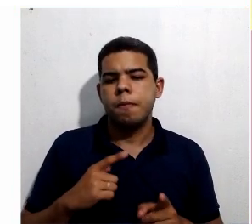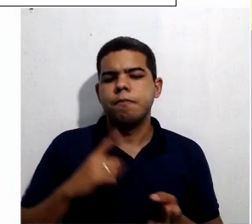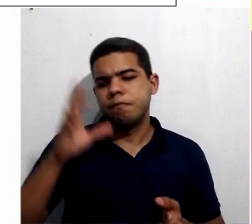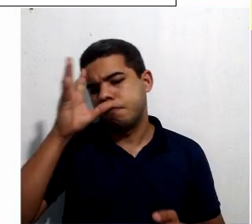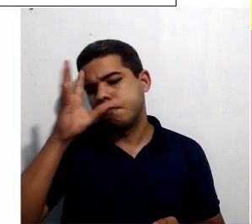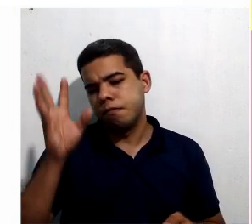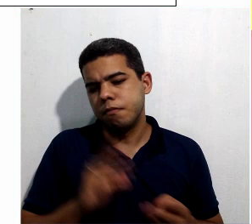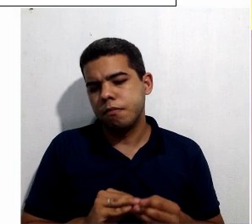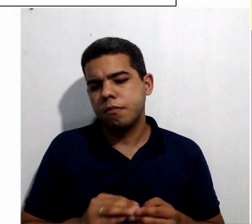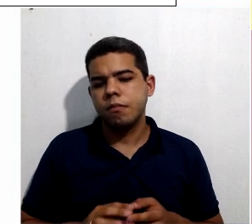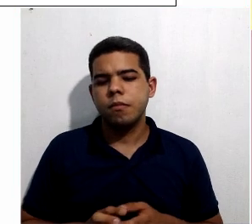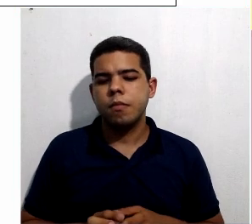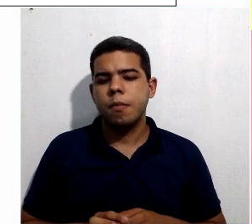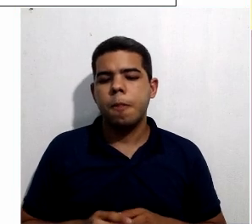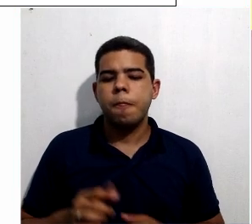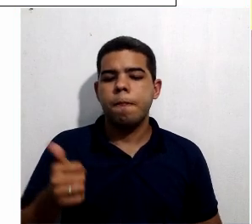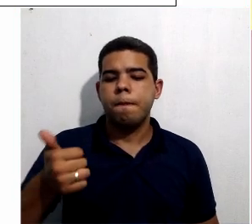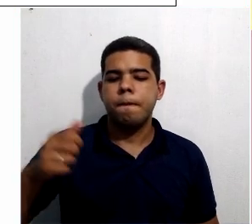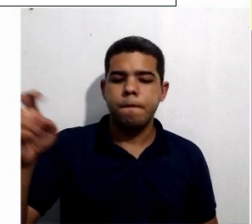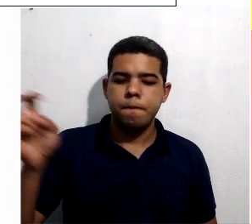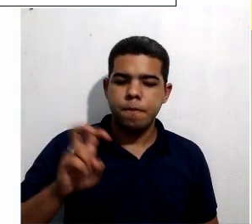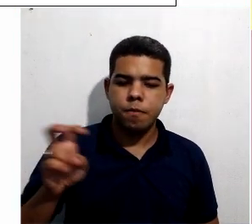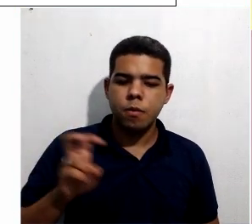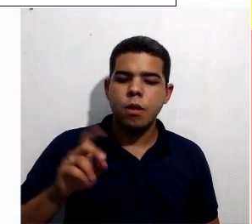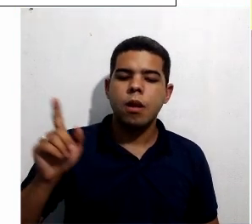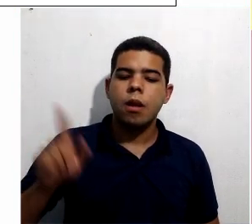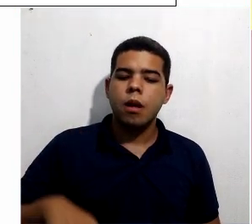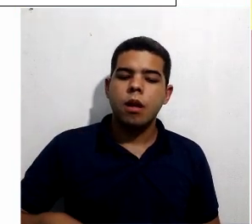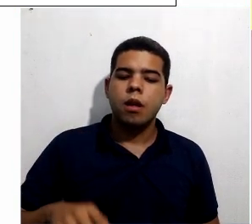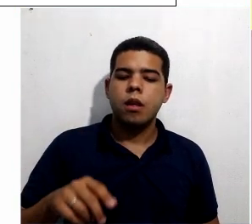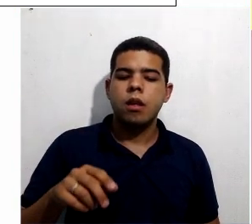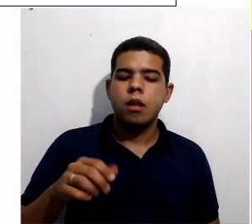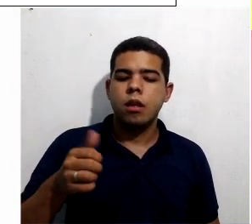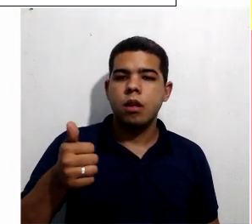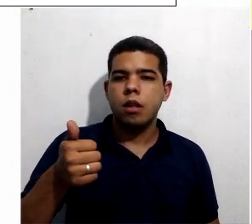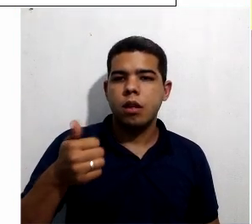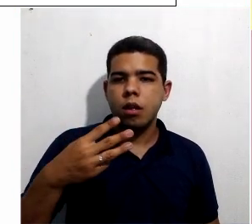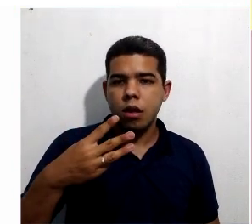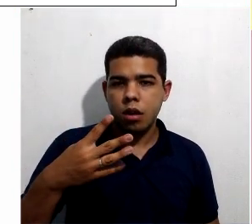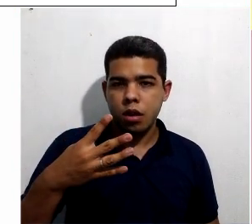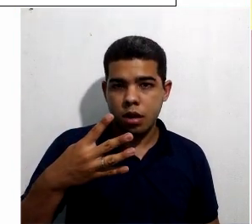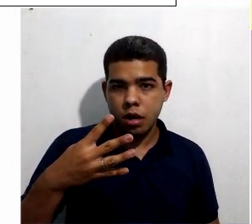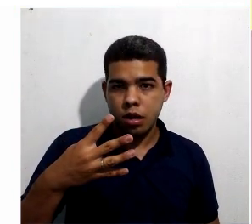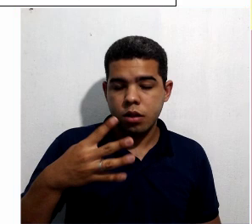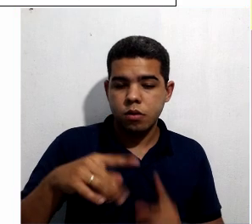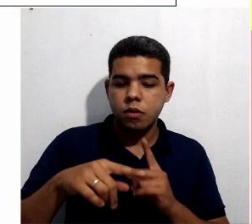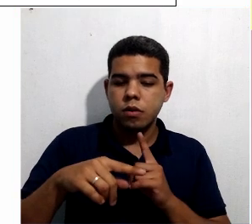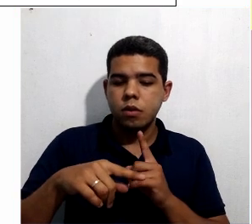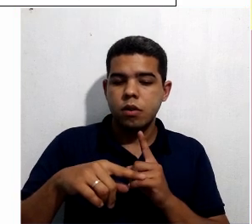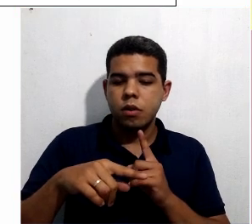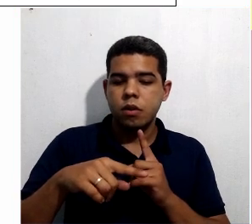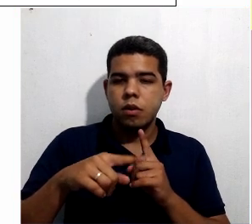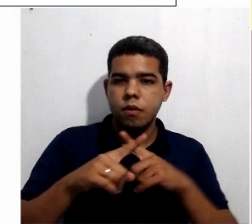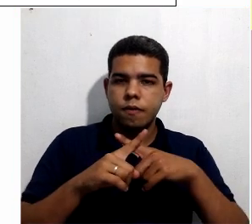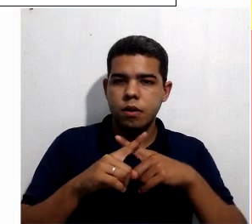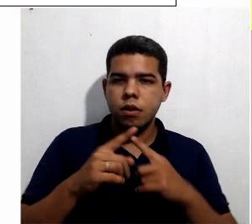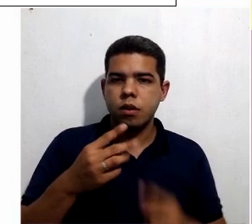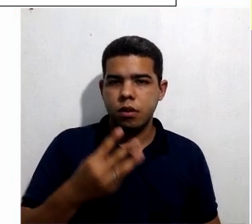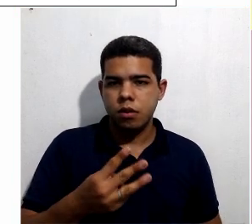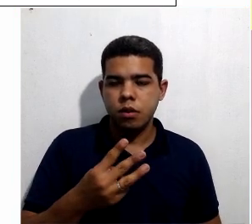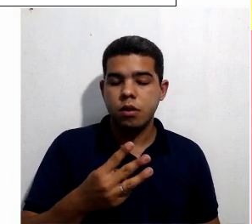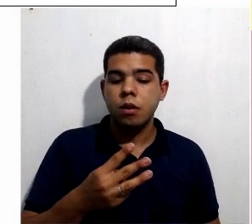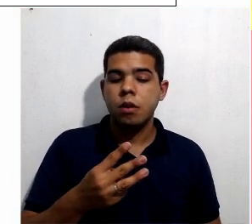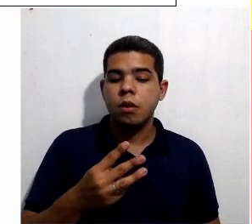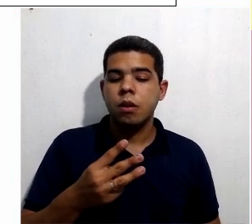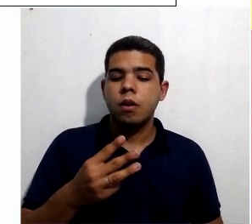Aqui, então, chegamos à conclusão. A 15ª vai ser o quê? 14 adições de 3, que no caso é